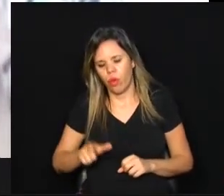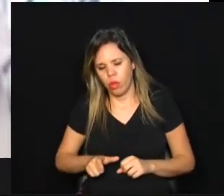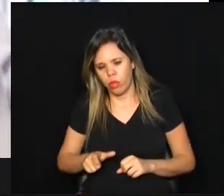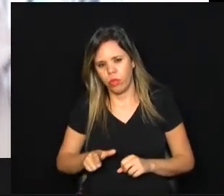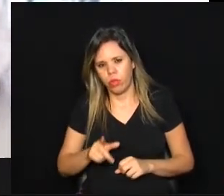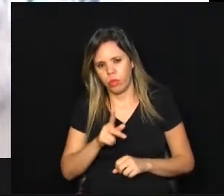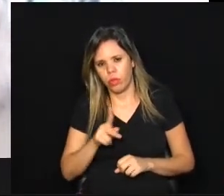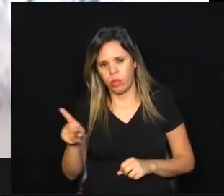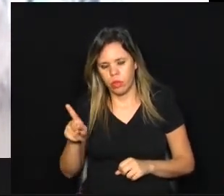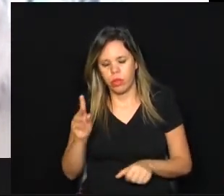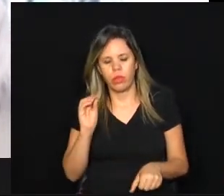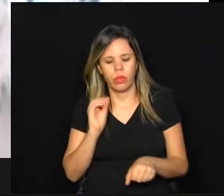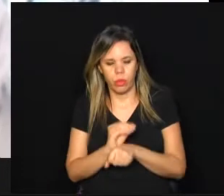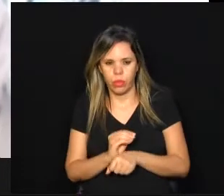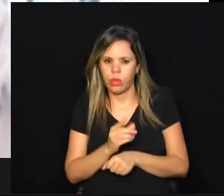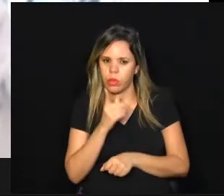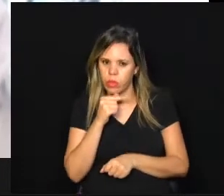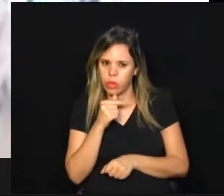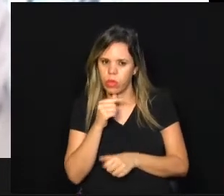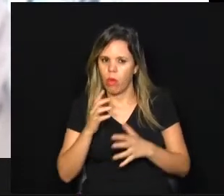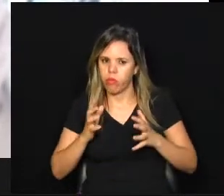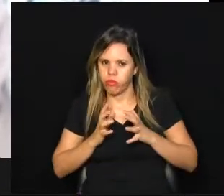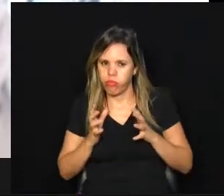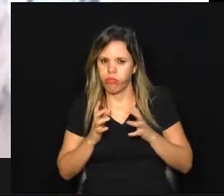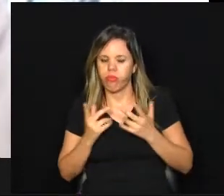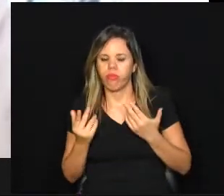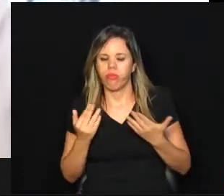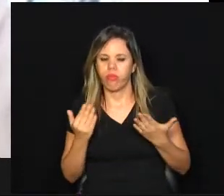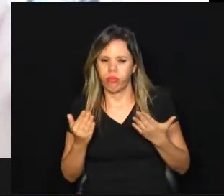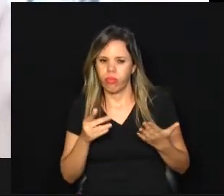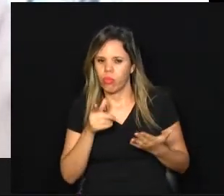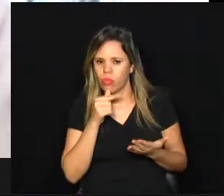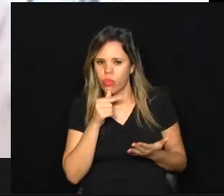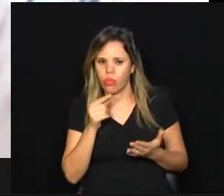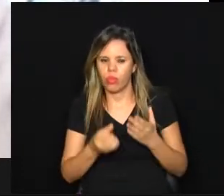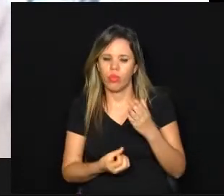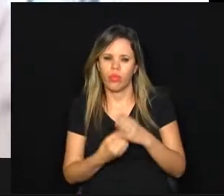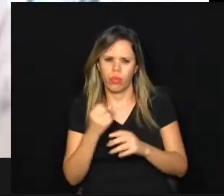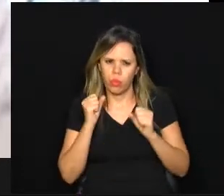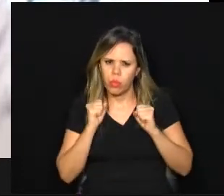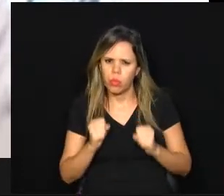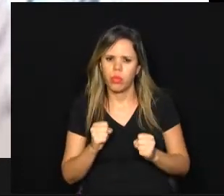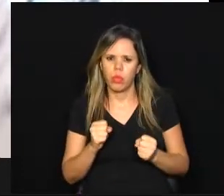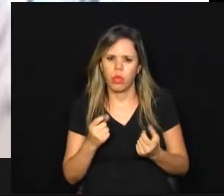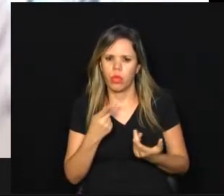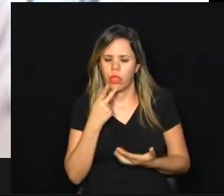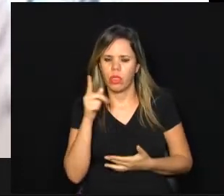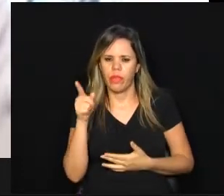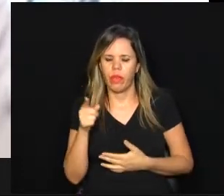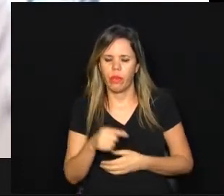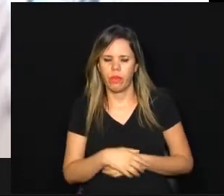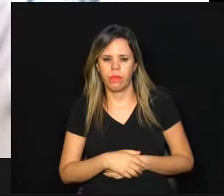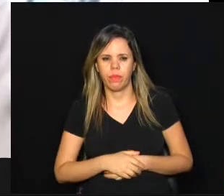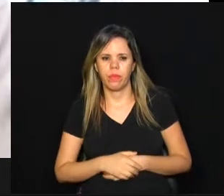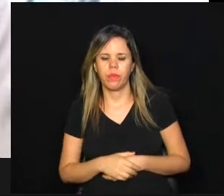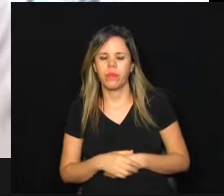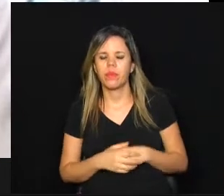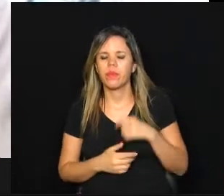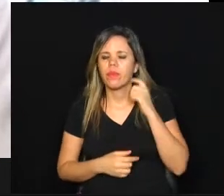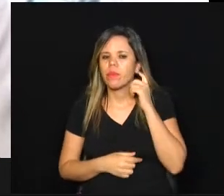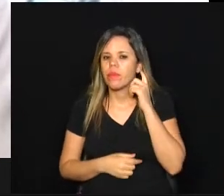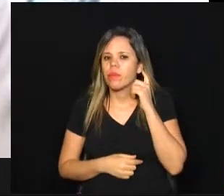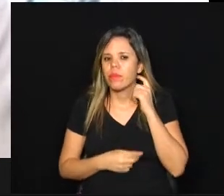nossa água. Realmente é um tesouro inestimável e fonte de poder, como você mesmo citou, né? Viu,